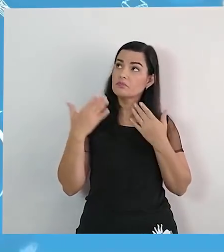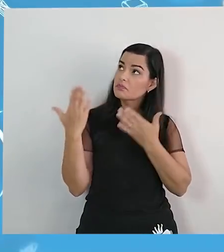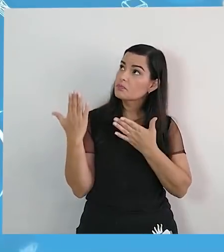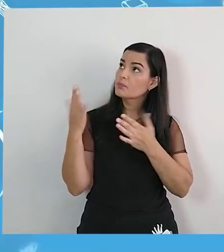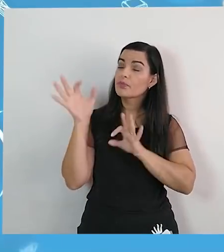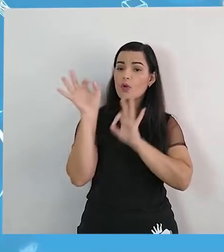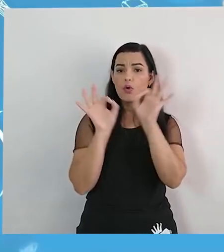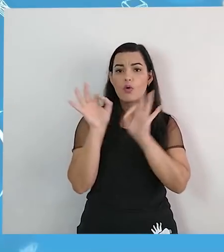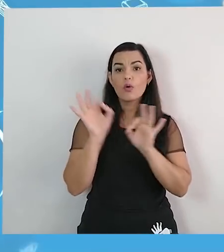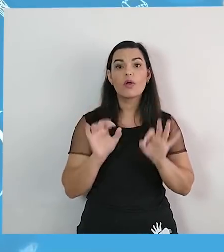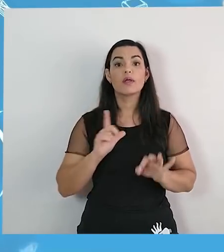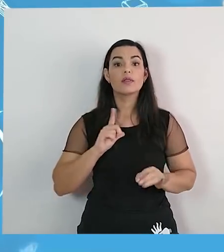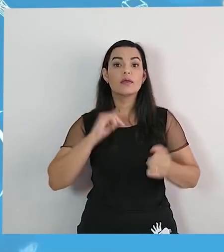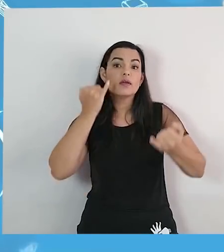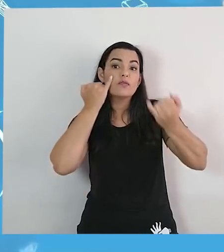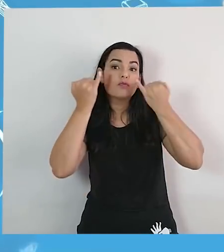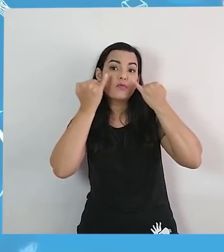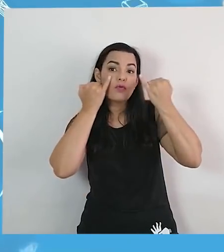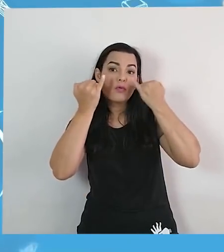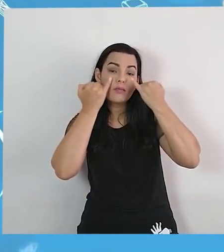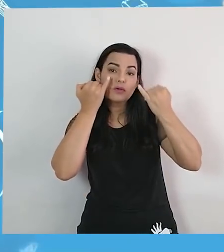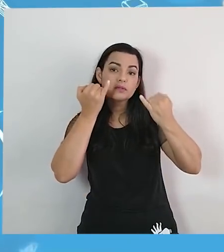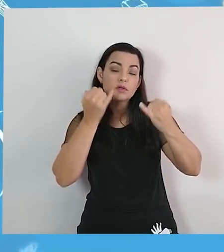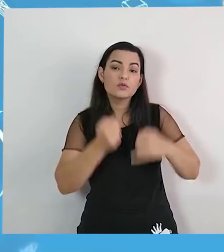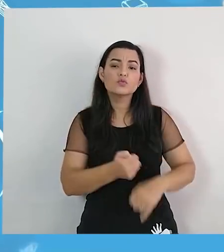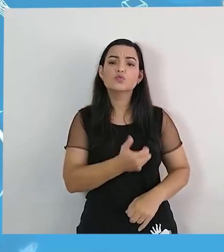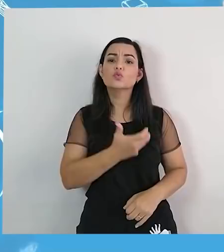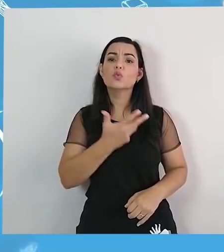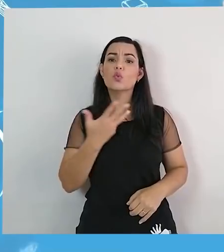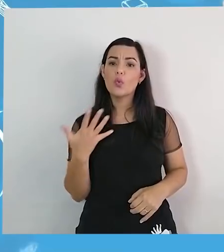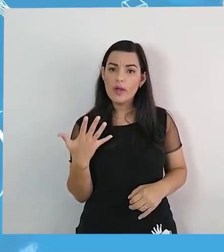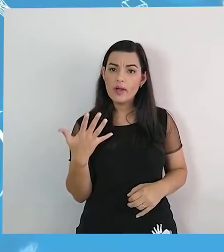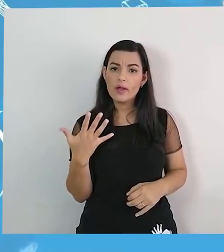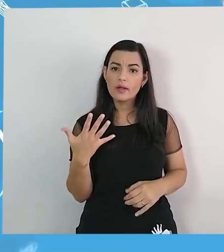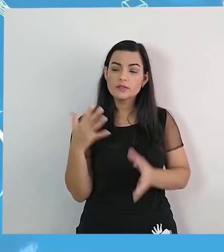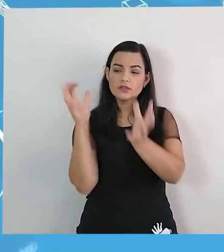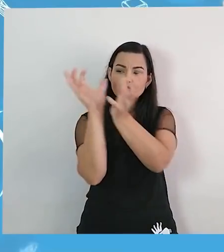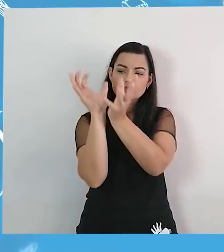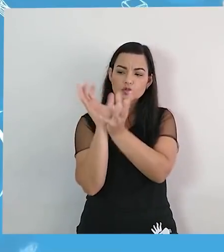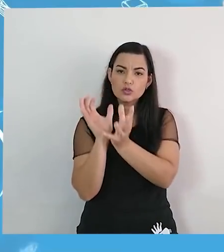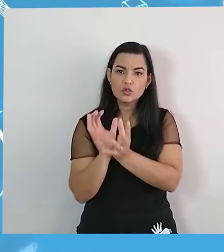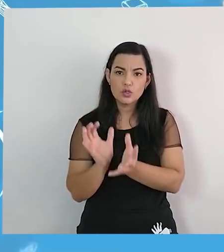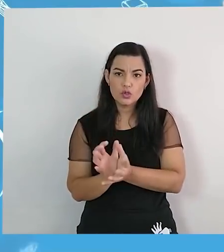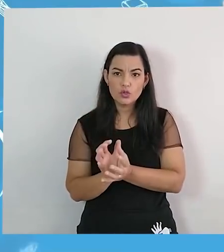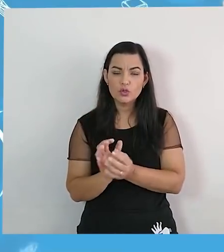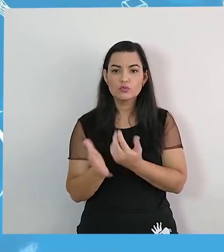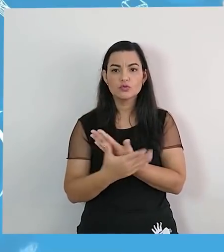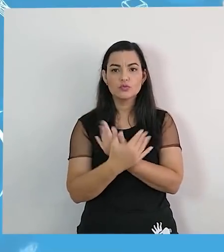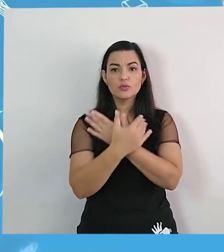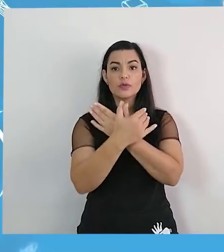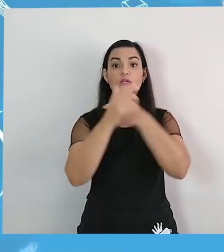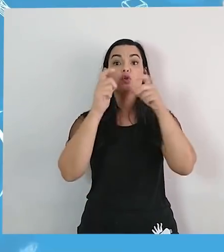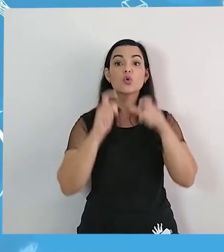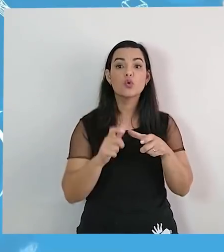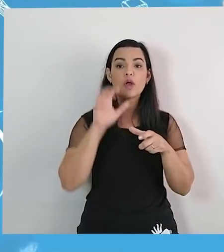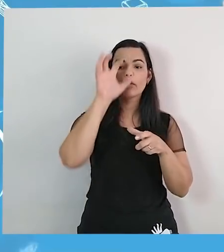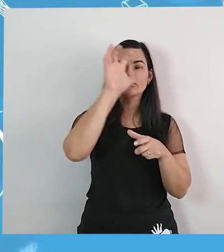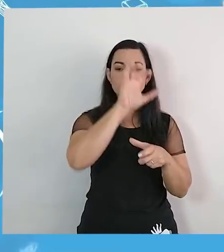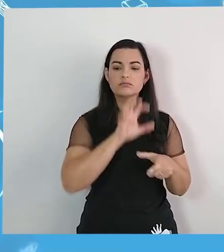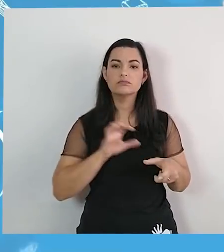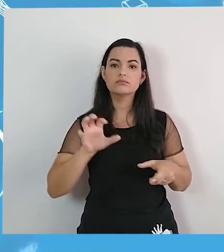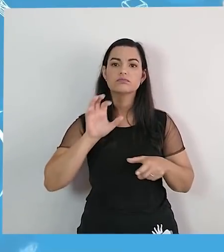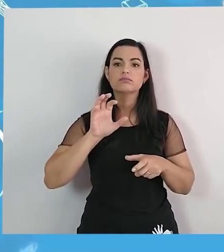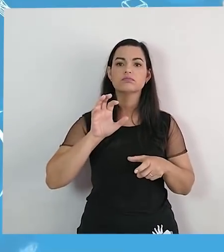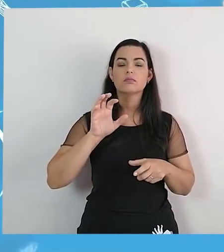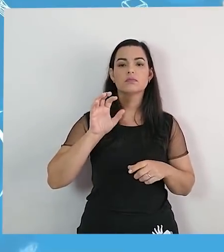os dados quantitativos para as diferentes regiões. Então, eu posso pensar